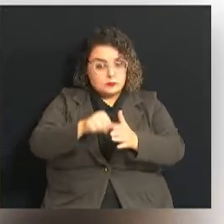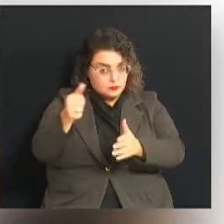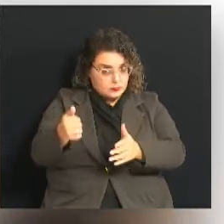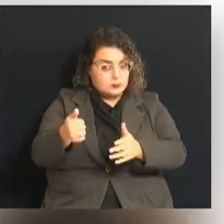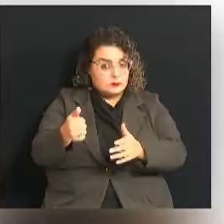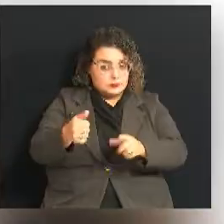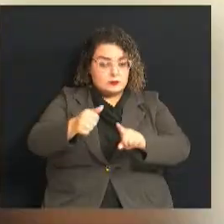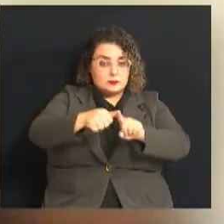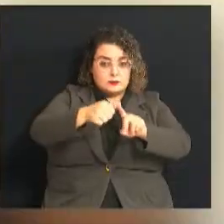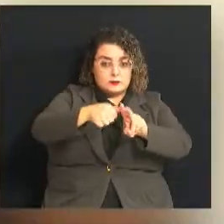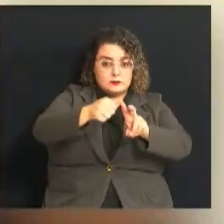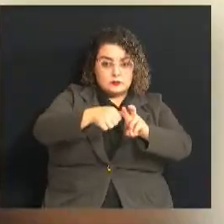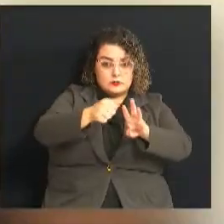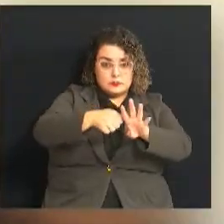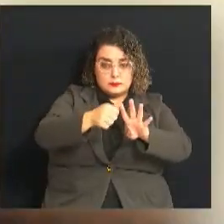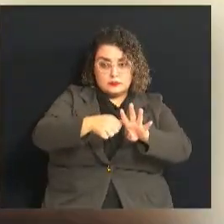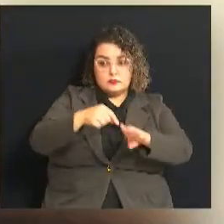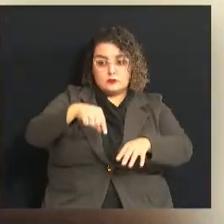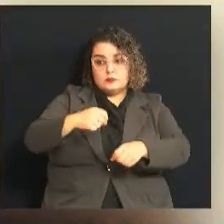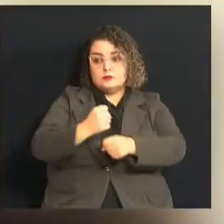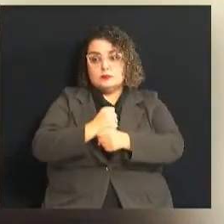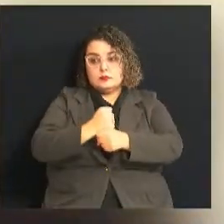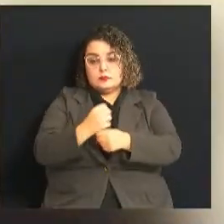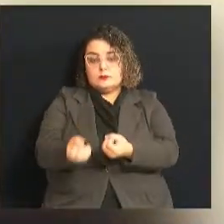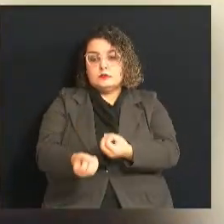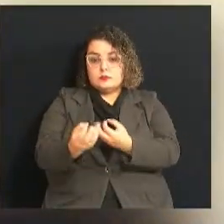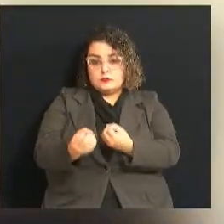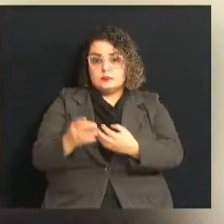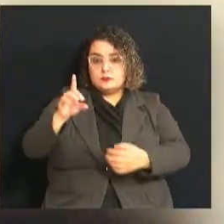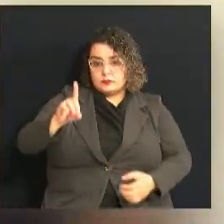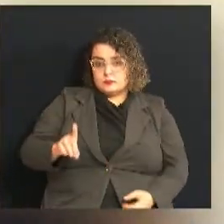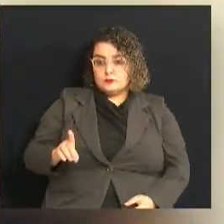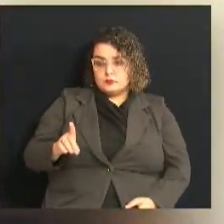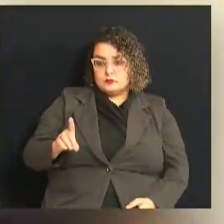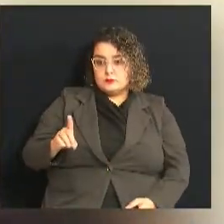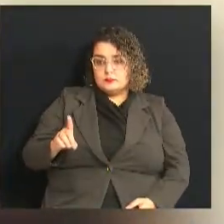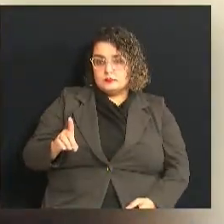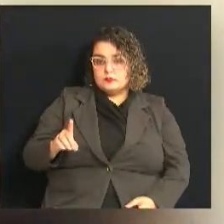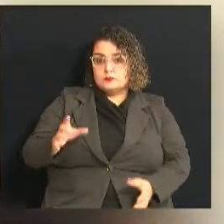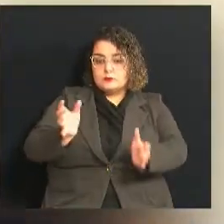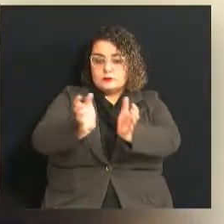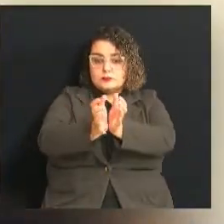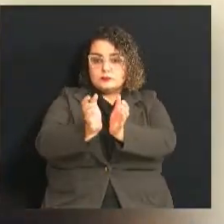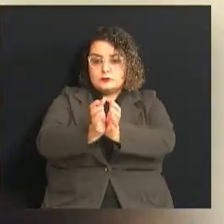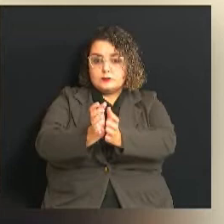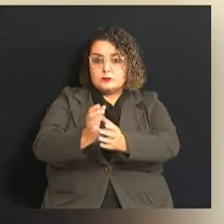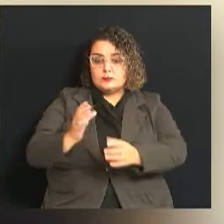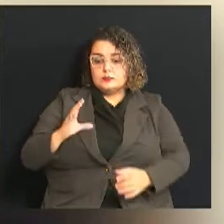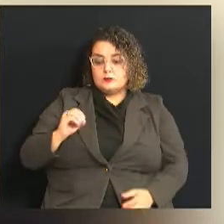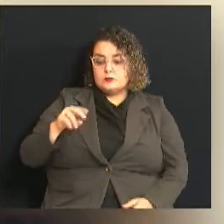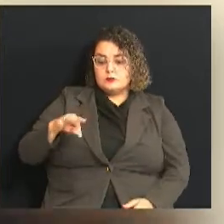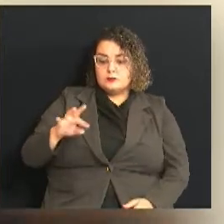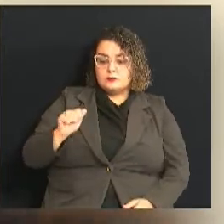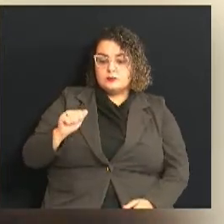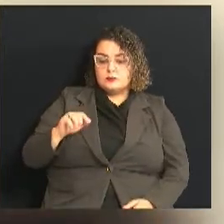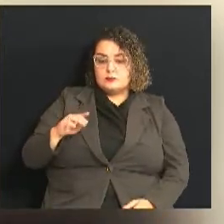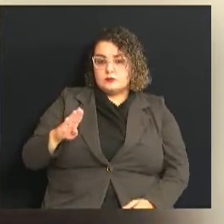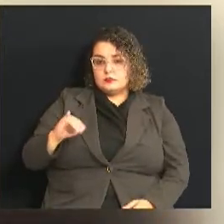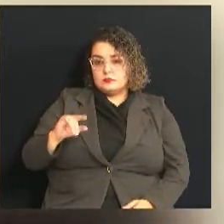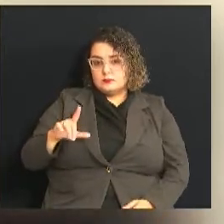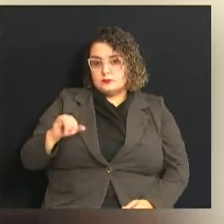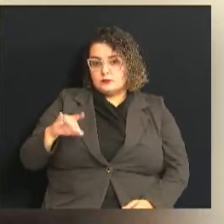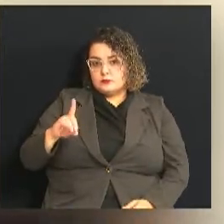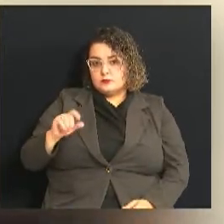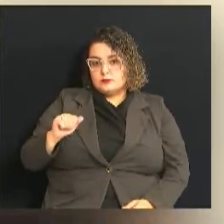quadrimestre deste ano. Os dados foram apresentados pelo diretor do Departamento de Contabilidade e Orçamento de Campinas,